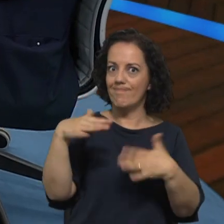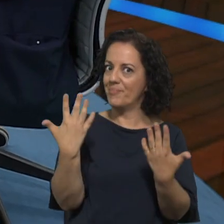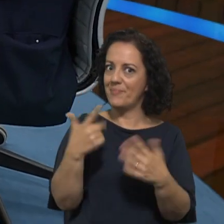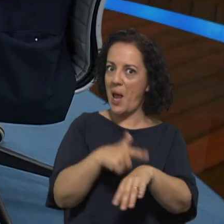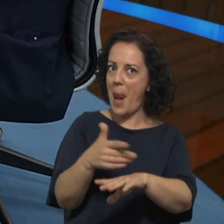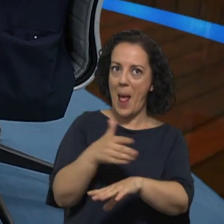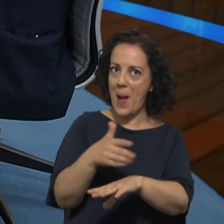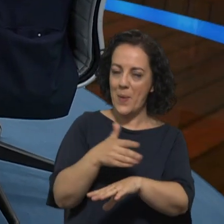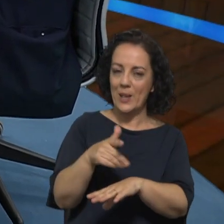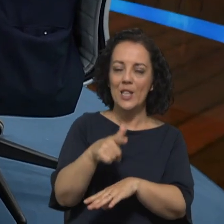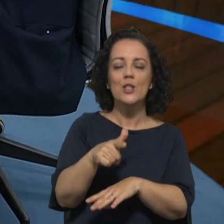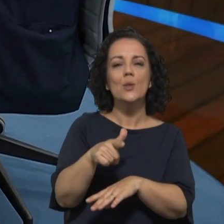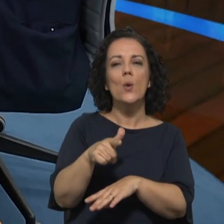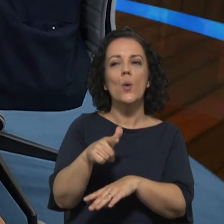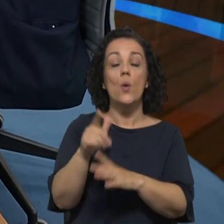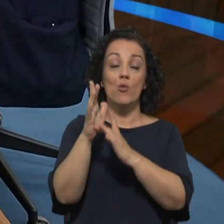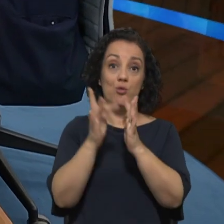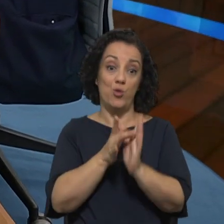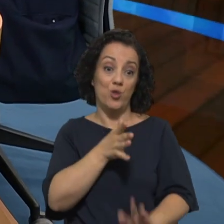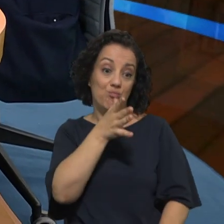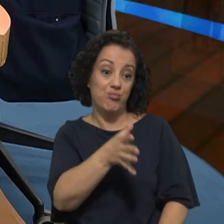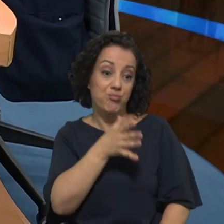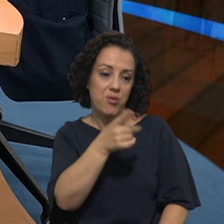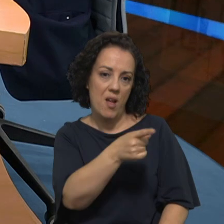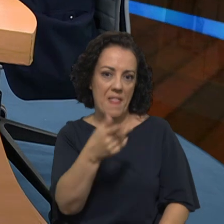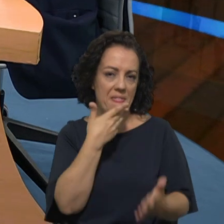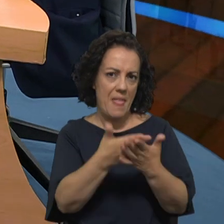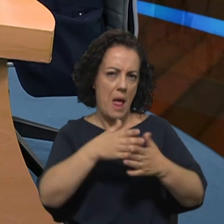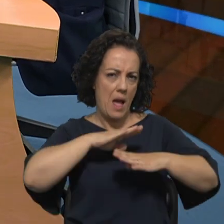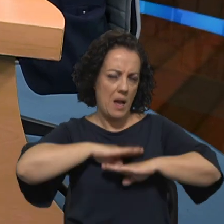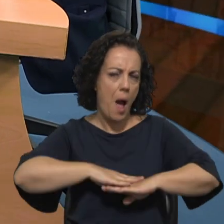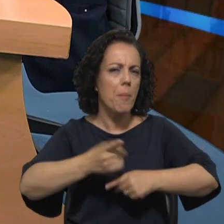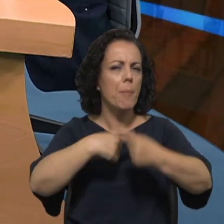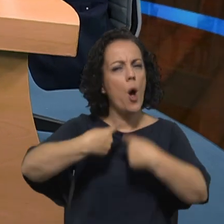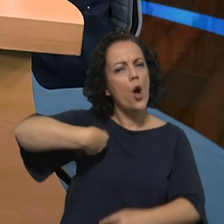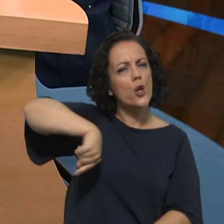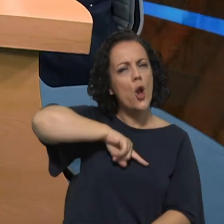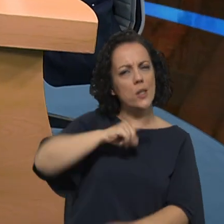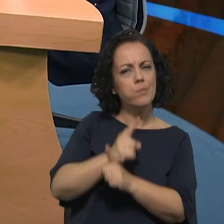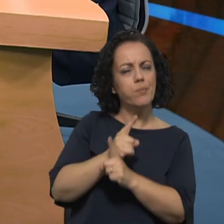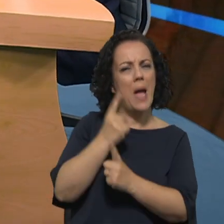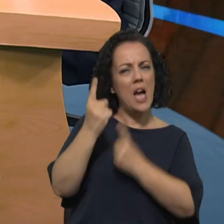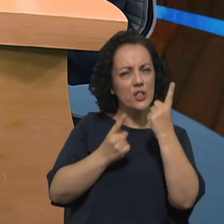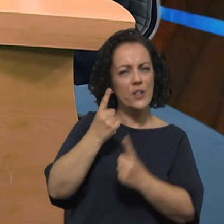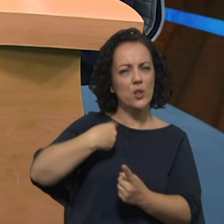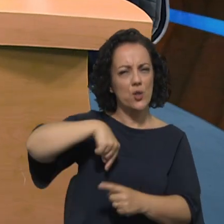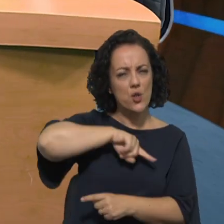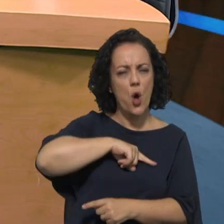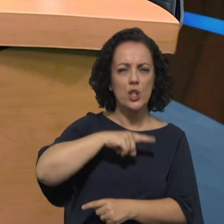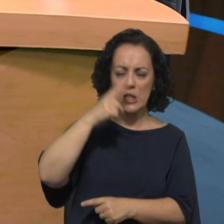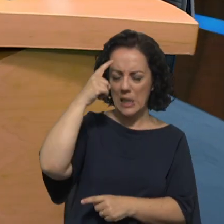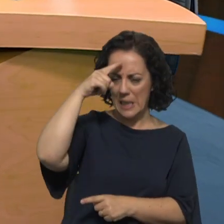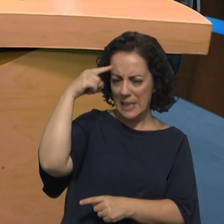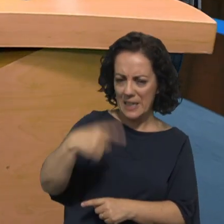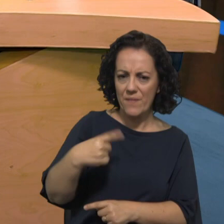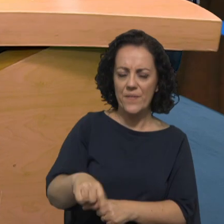palavras tranquilizadoras, mas palavras também dirigidas a nós, não é? Tantas vezes é difícil fazer a experiência da proximidade e